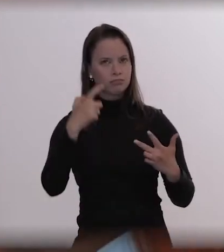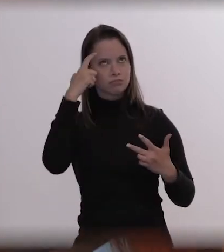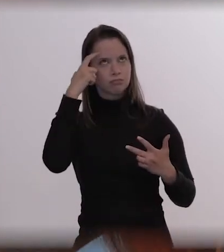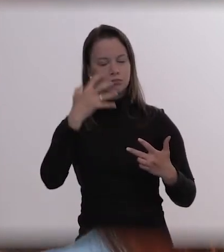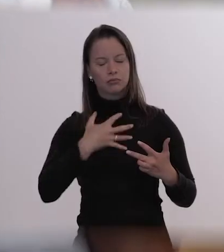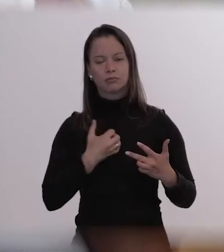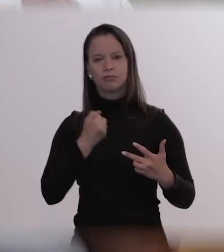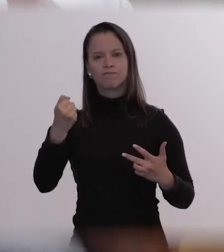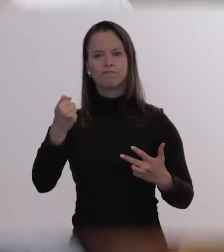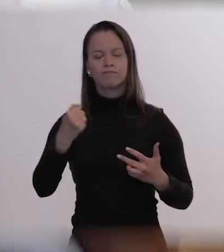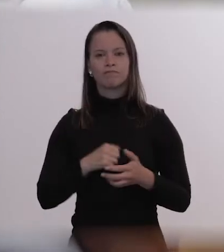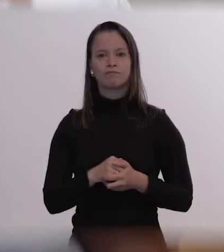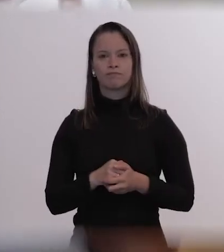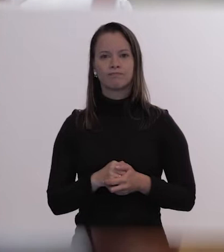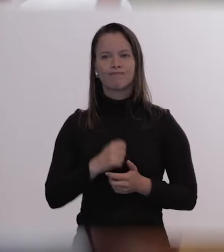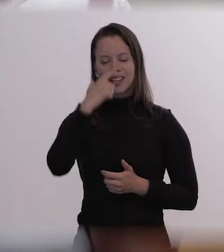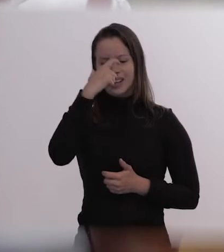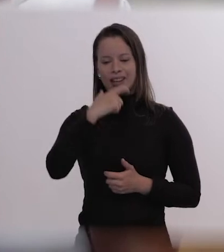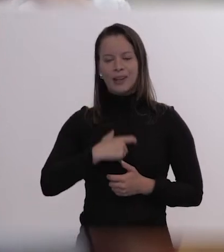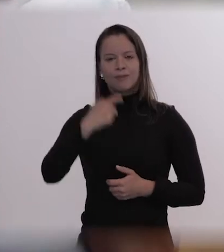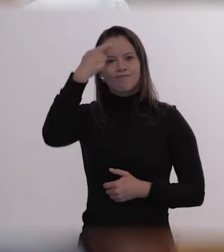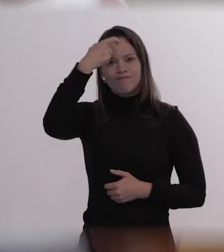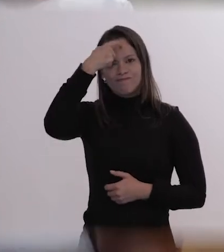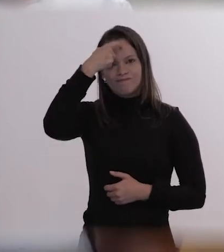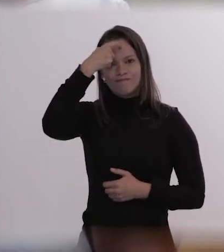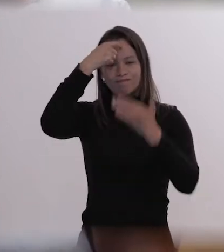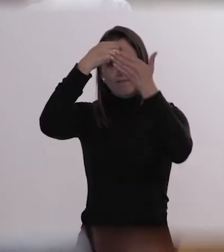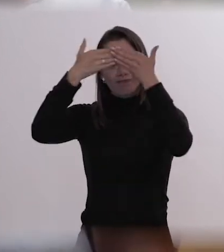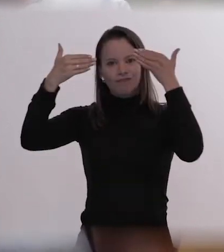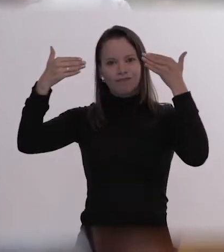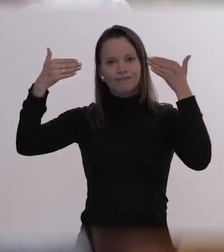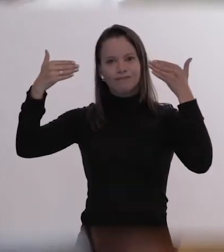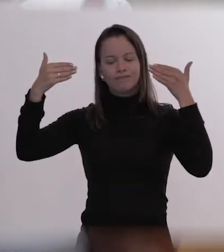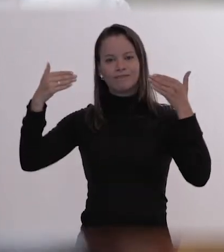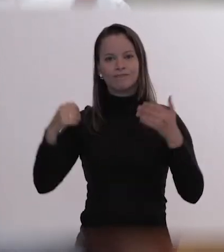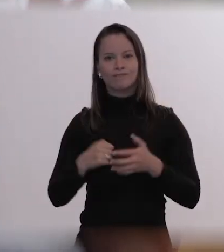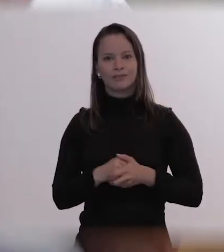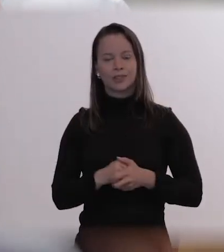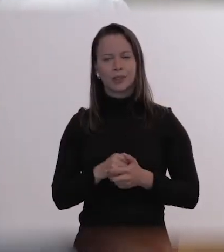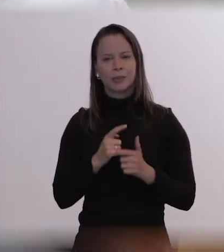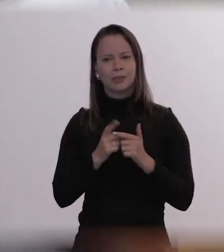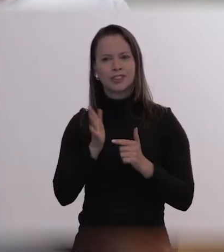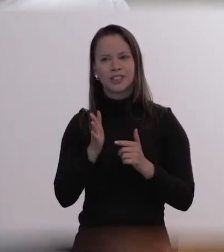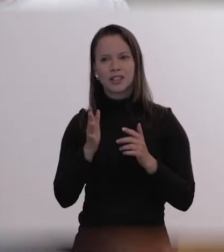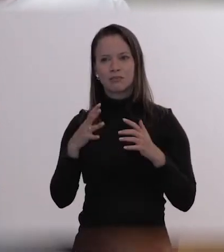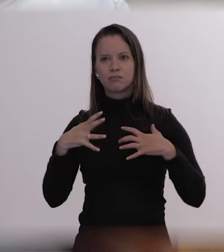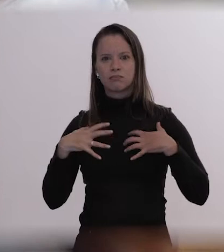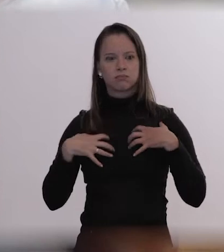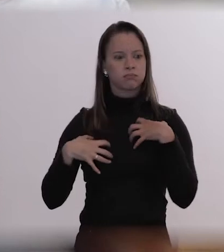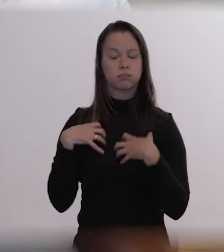suicídio, ela já não tinha mais consciência do que ela estava fazendo. Porque eu já tinha entrado em